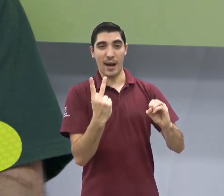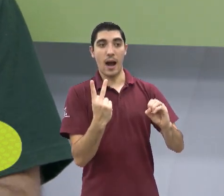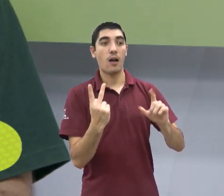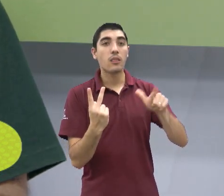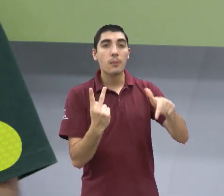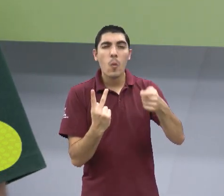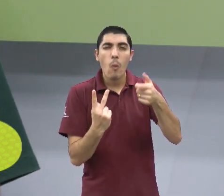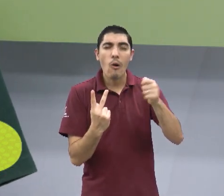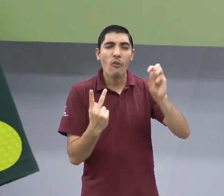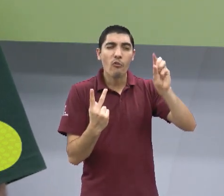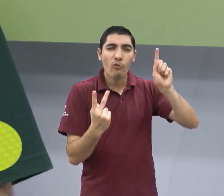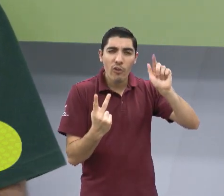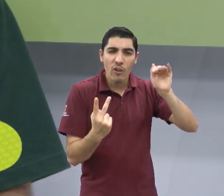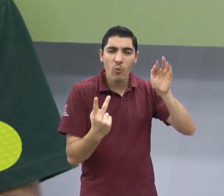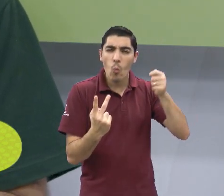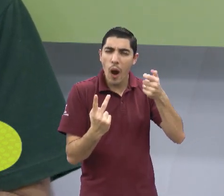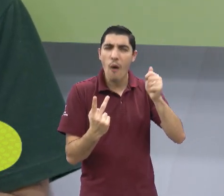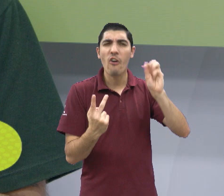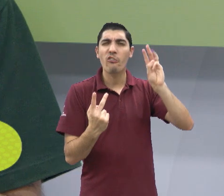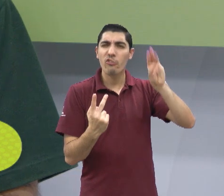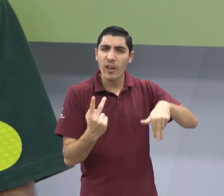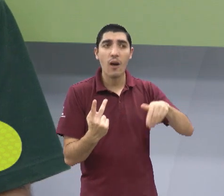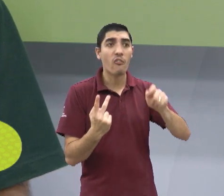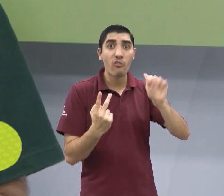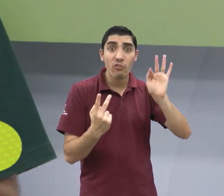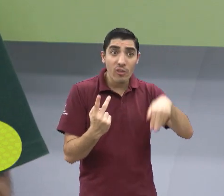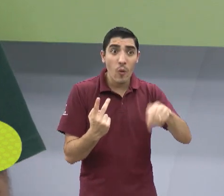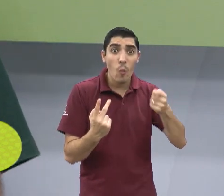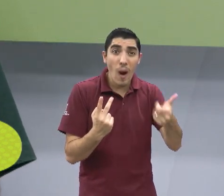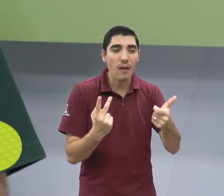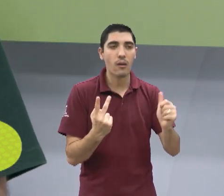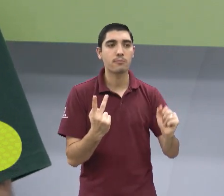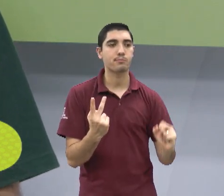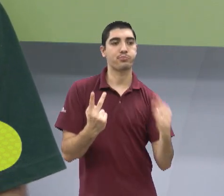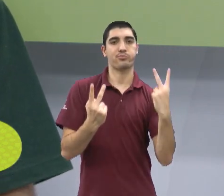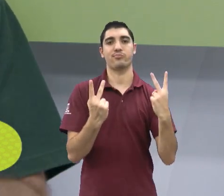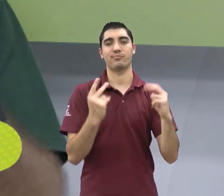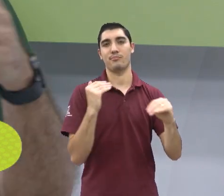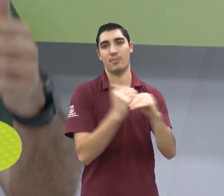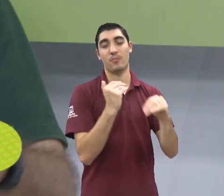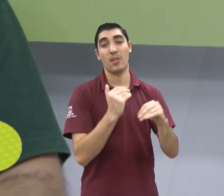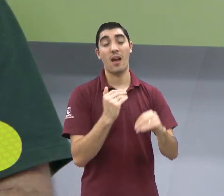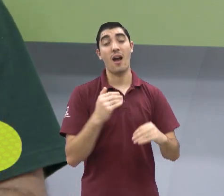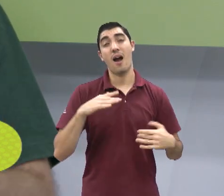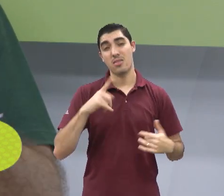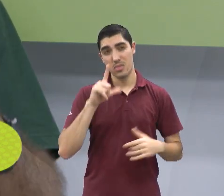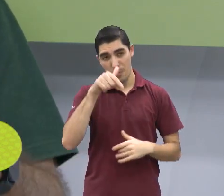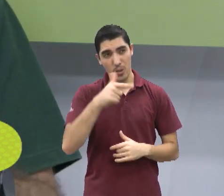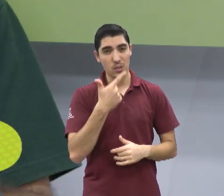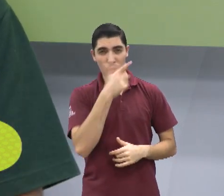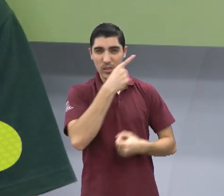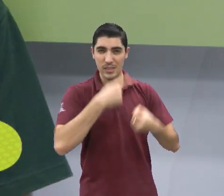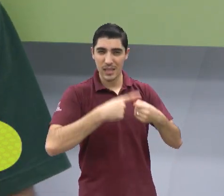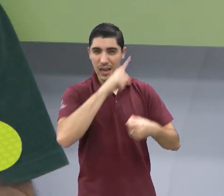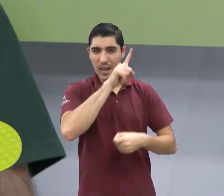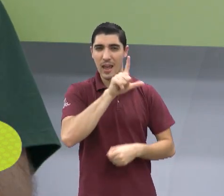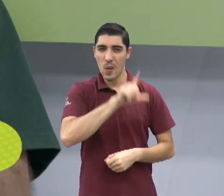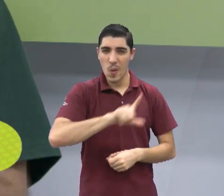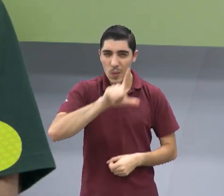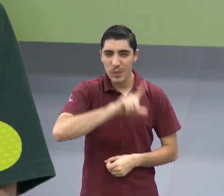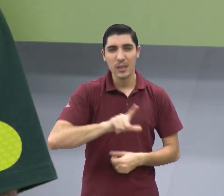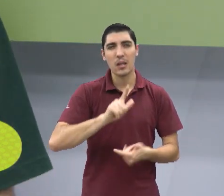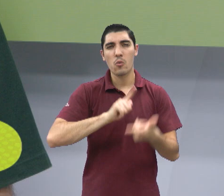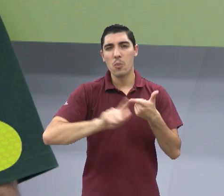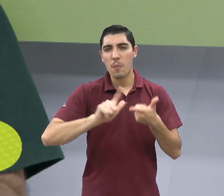quase no finalzinho, Tomou o empate de 2-2, aí levou o jogo para Londrina, o Londrina teve problema com a chuva, goteira no ginásio,